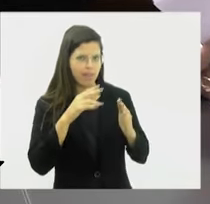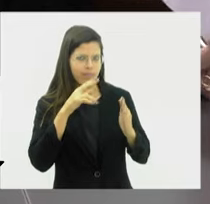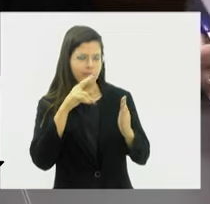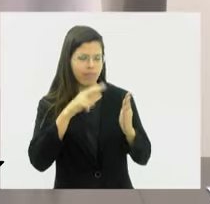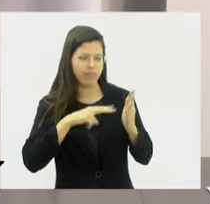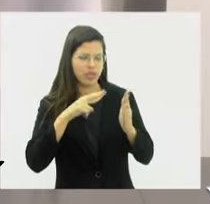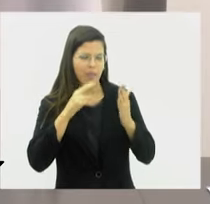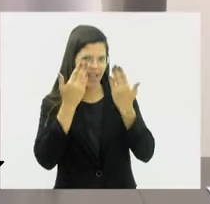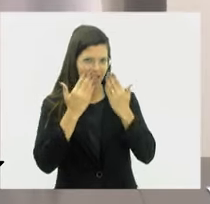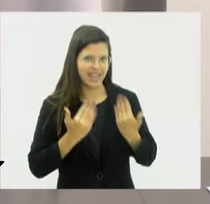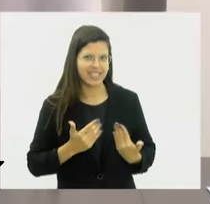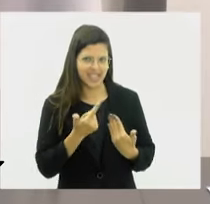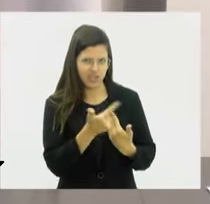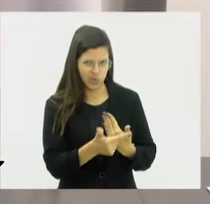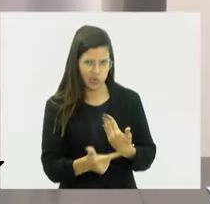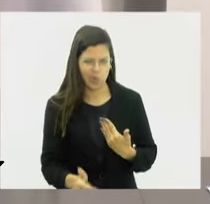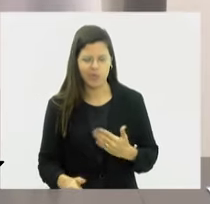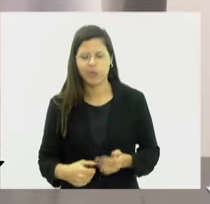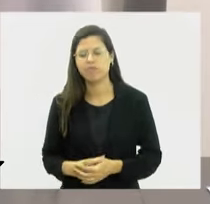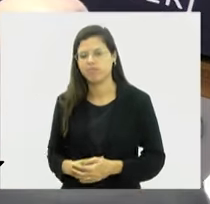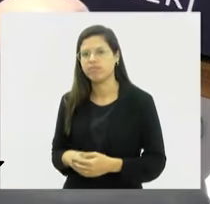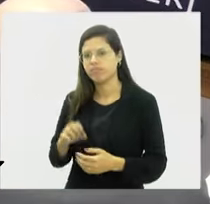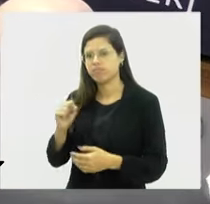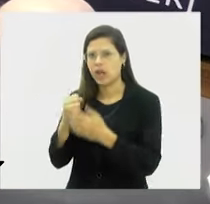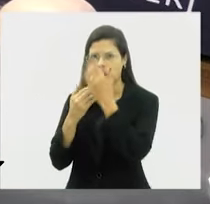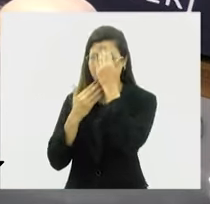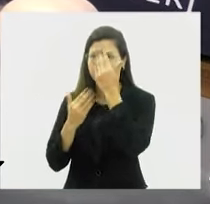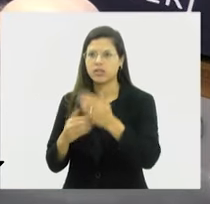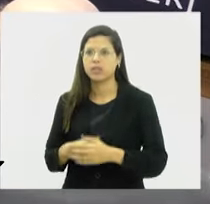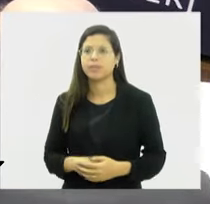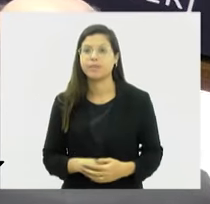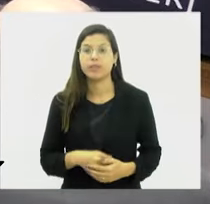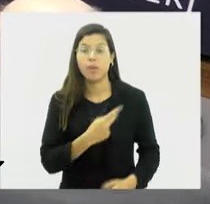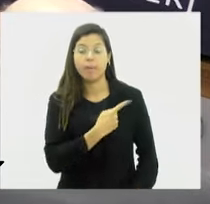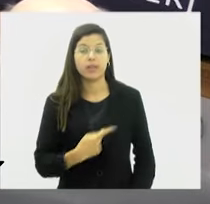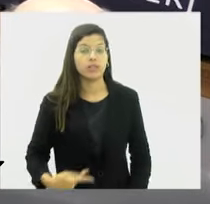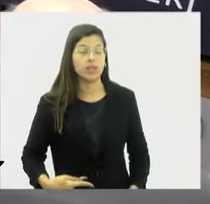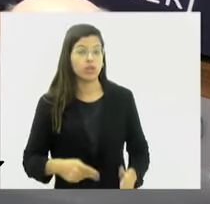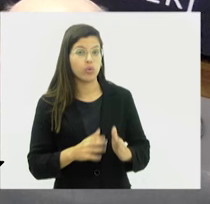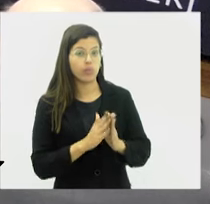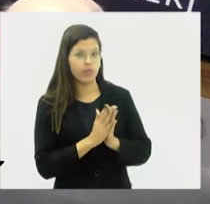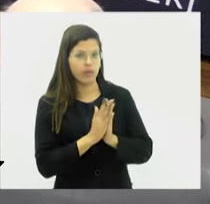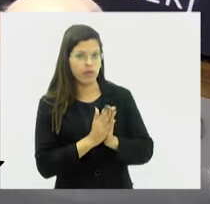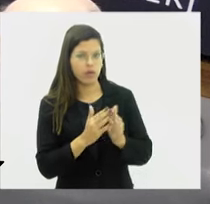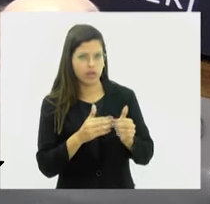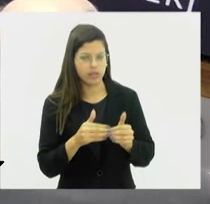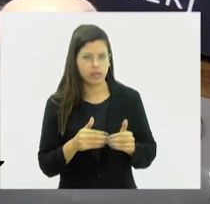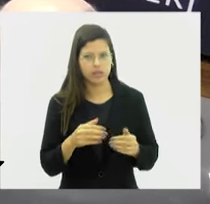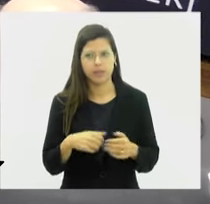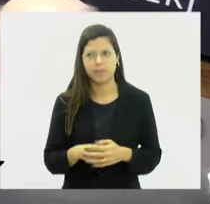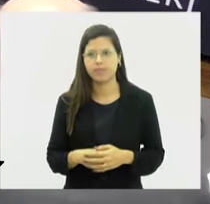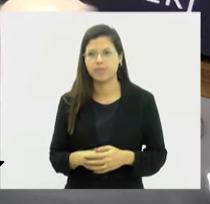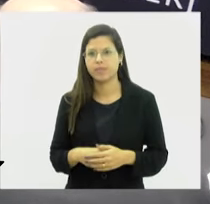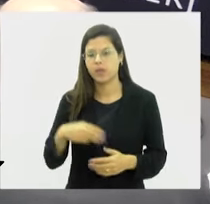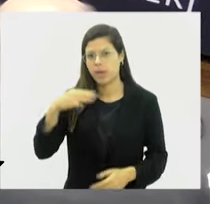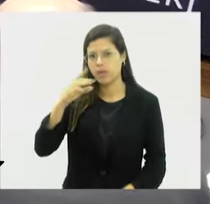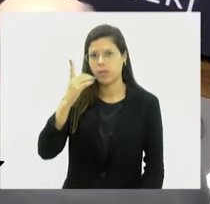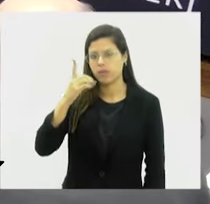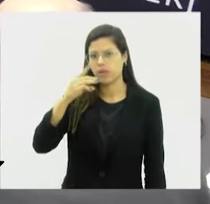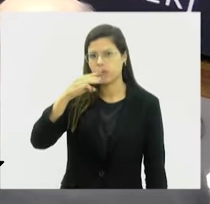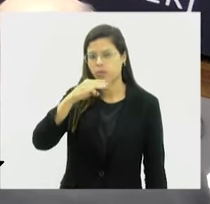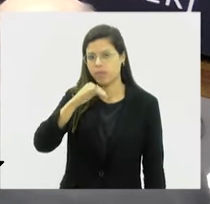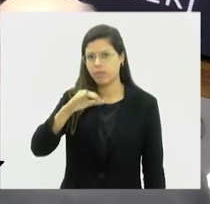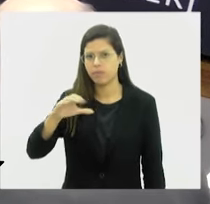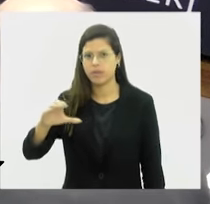O presidente, por favor. Não dá para ficar assim. Rapidamente. Deputado Mink. É, para Vossa Excelência, para o deputado Luiz Paulo